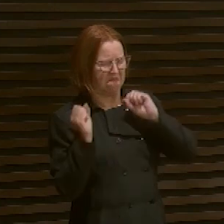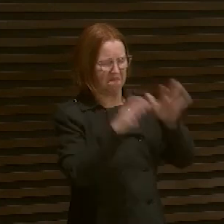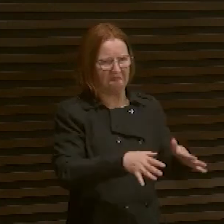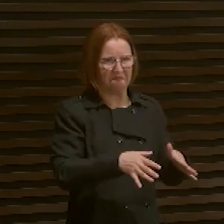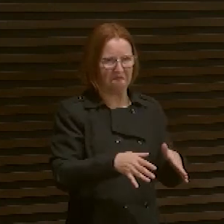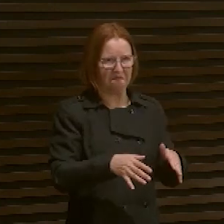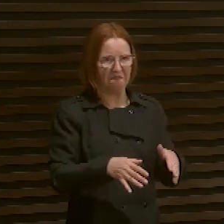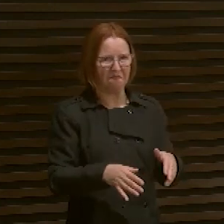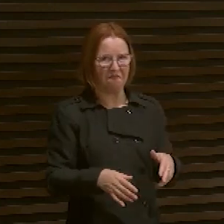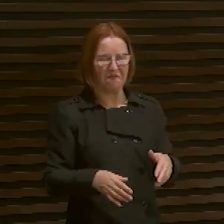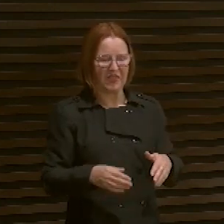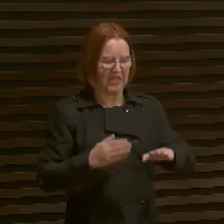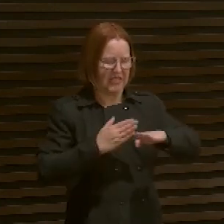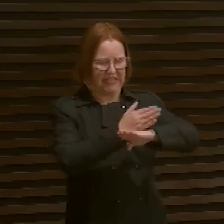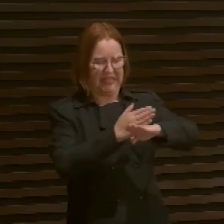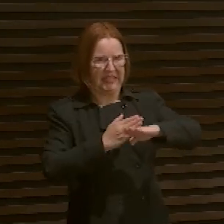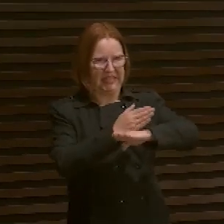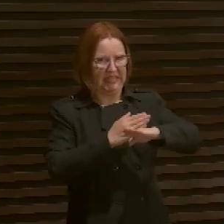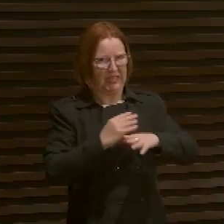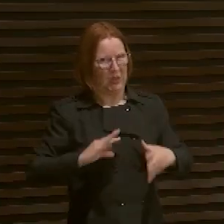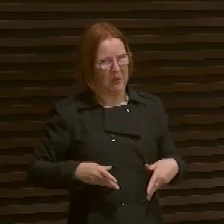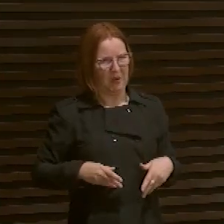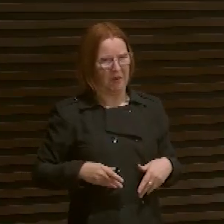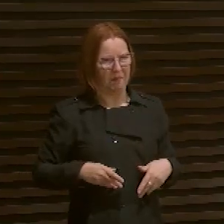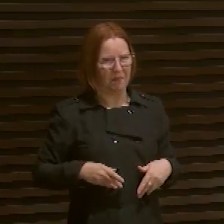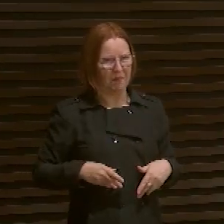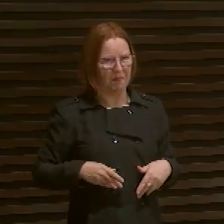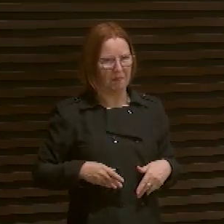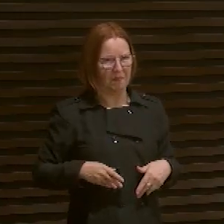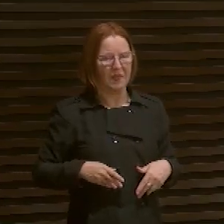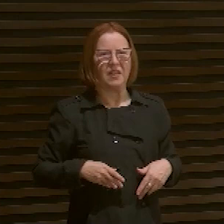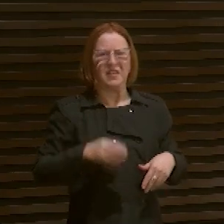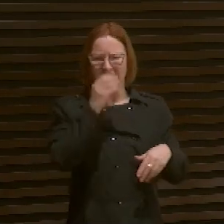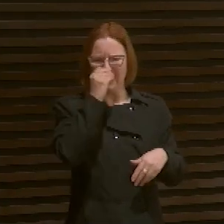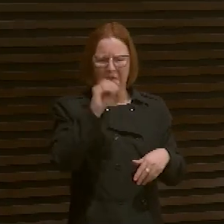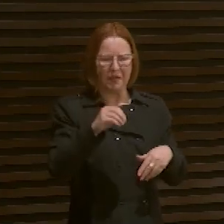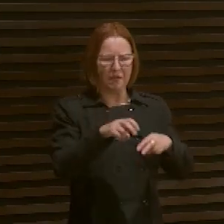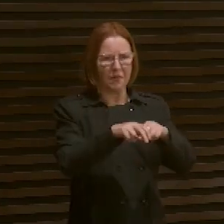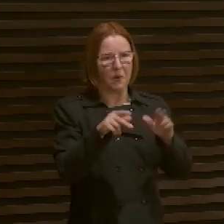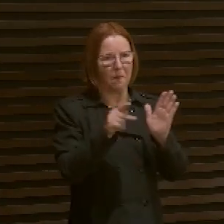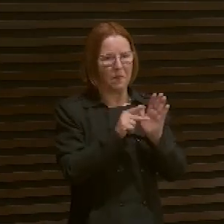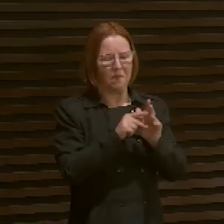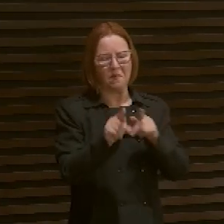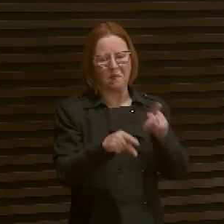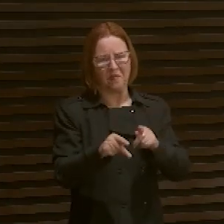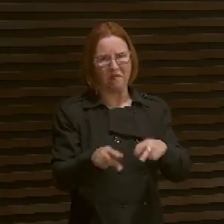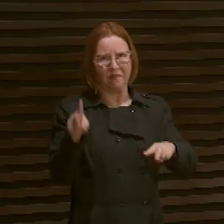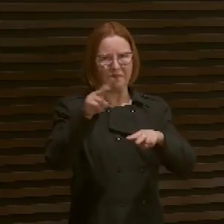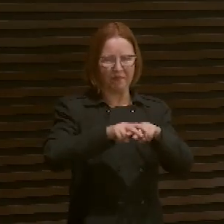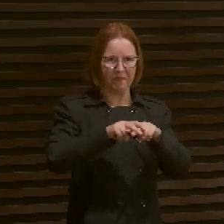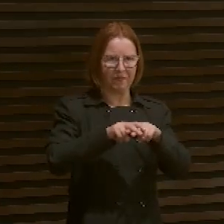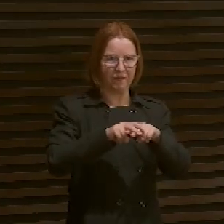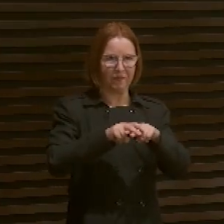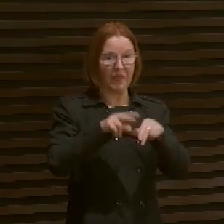cerrados pelo meio, desprezados pelo seu próprio povo, encarcerados.